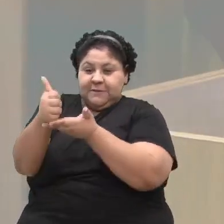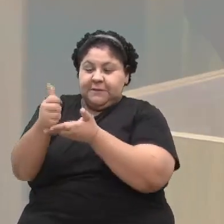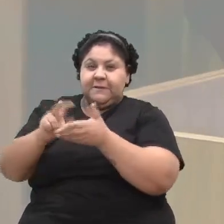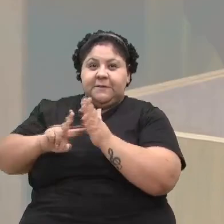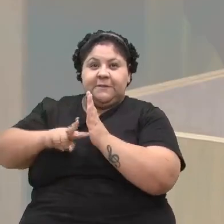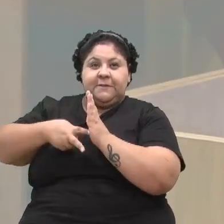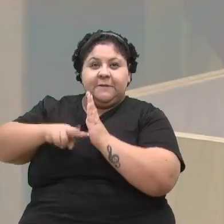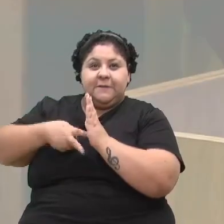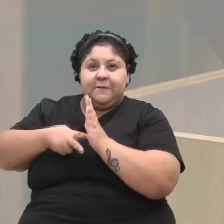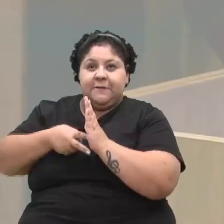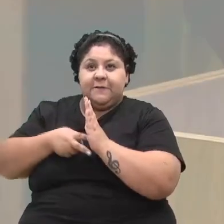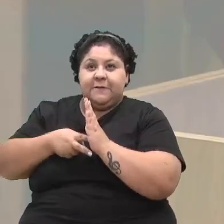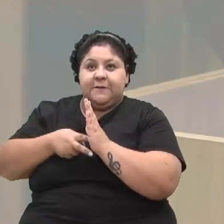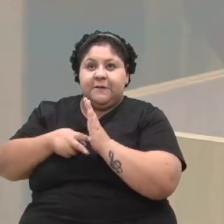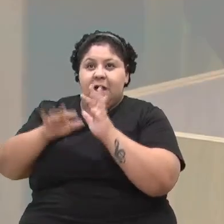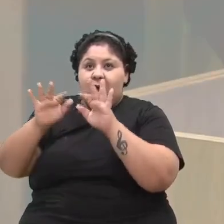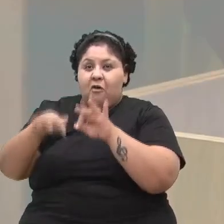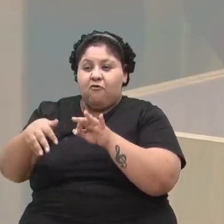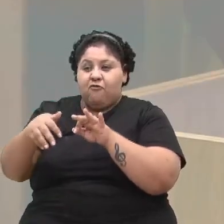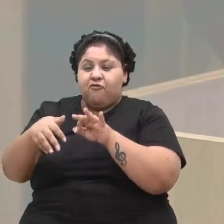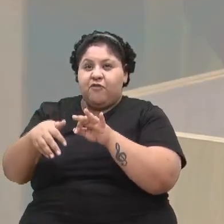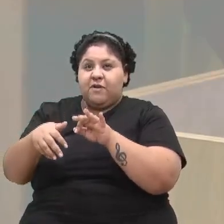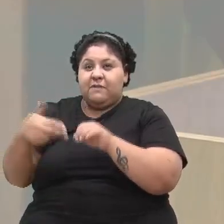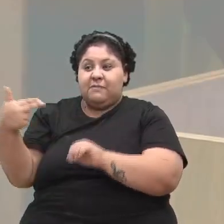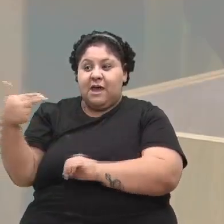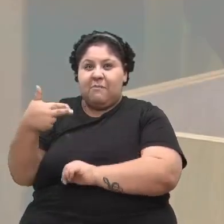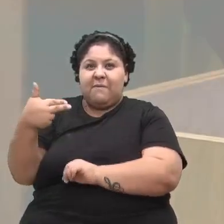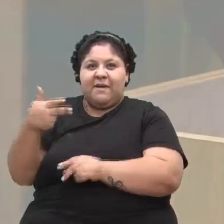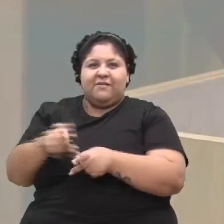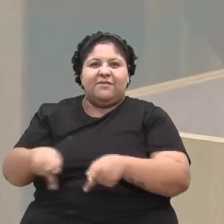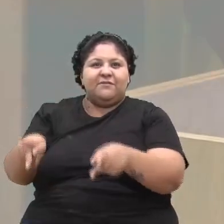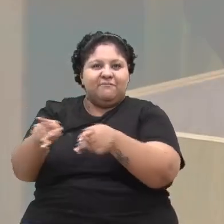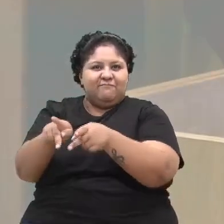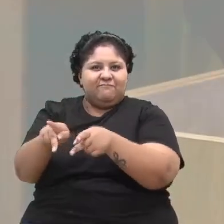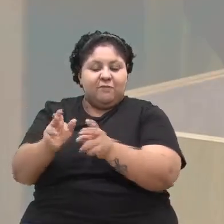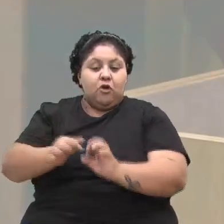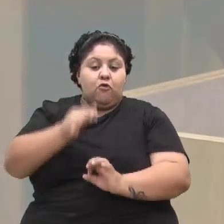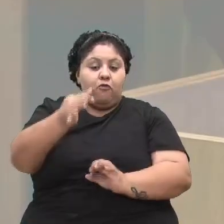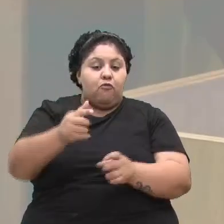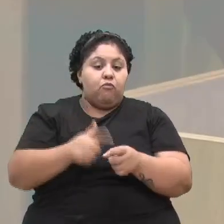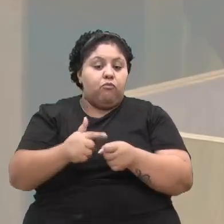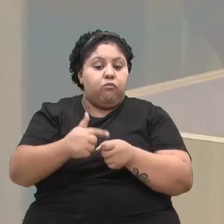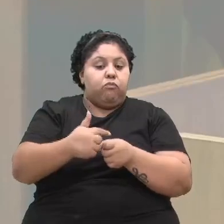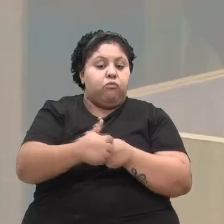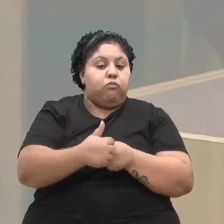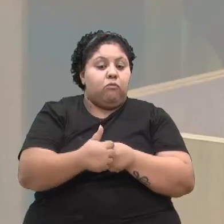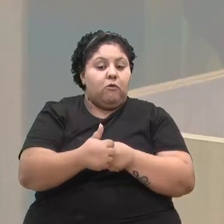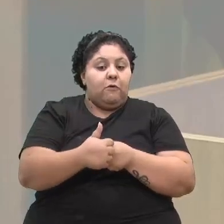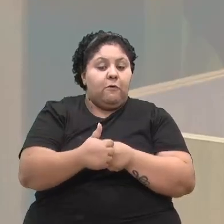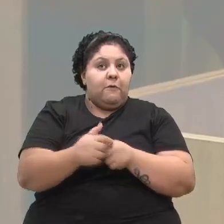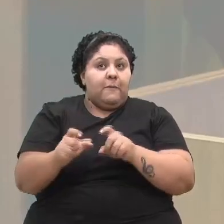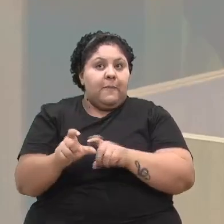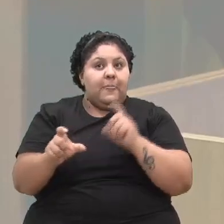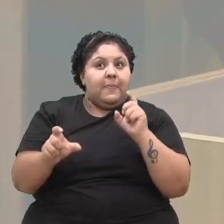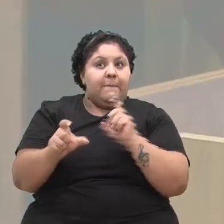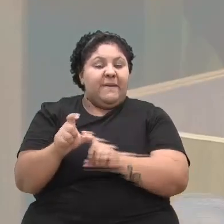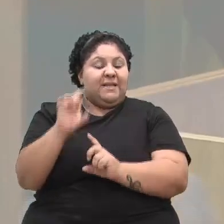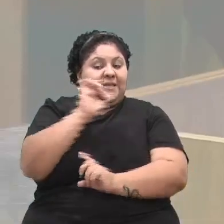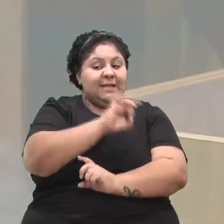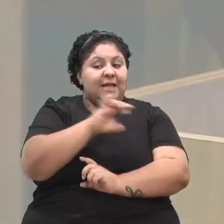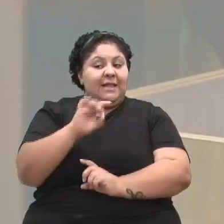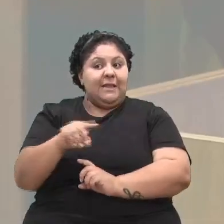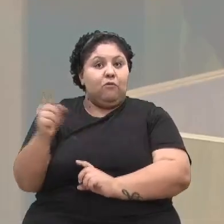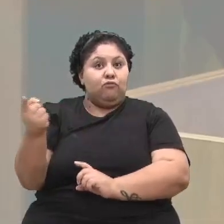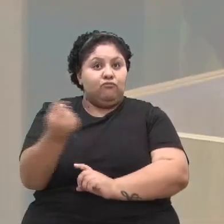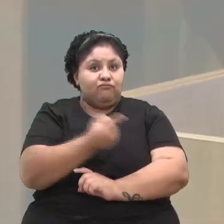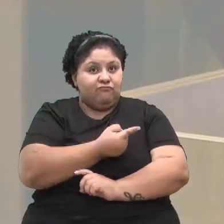ao desarmamento da população. O futuro de nossas cidades, no nosso Brasil, depende de cada um de nós.